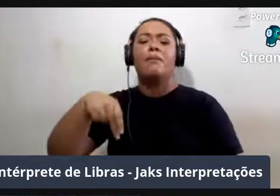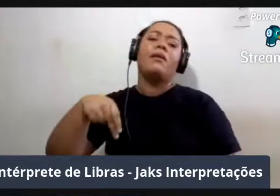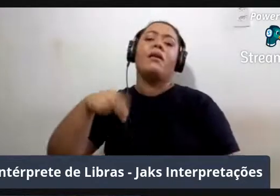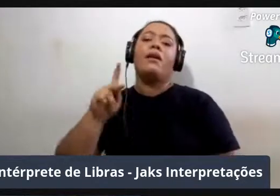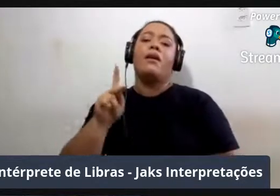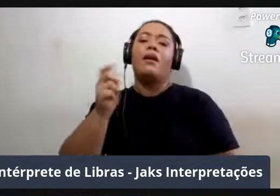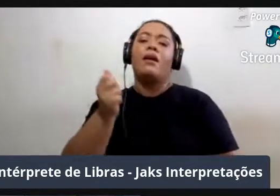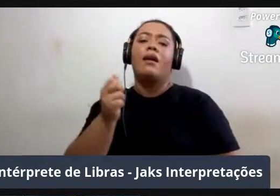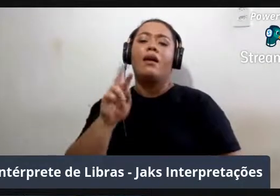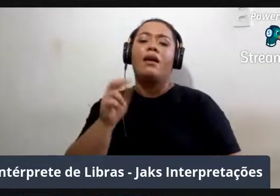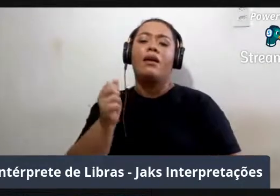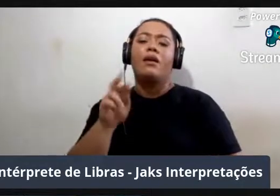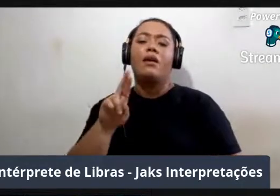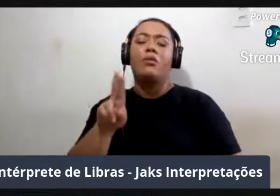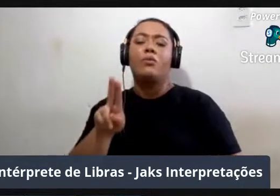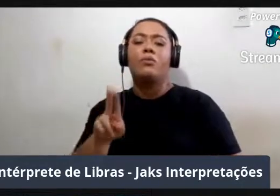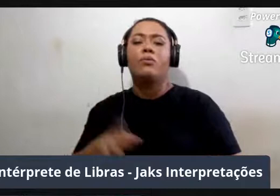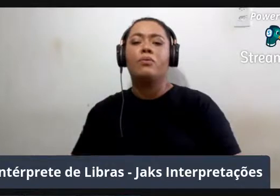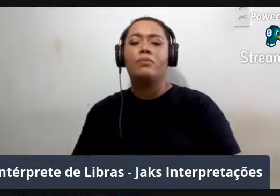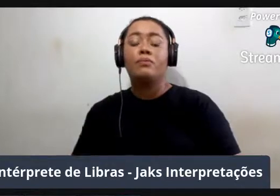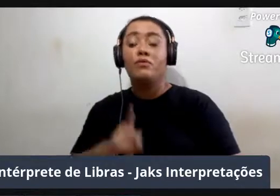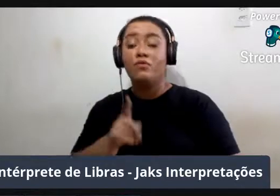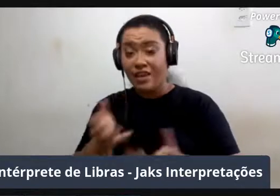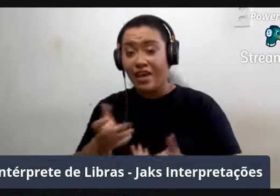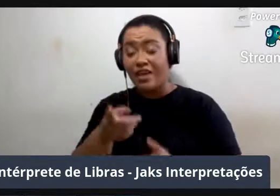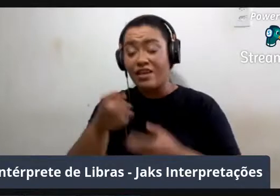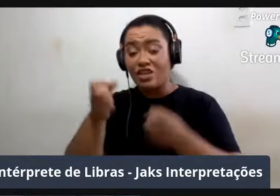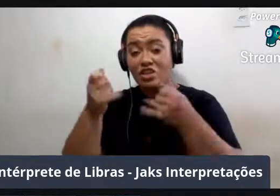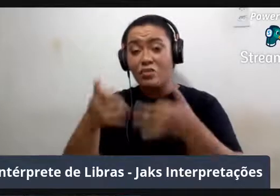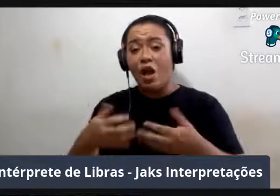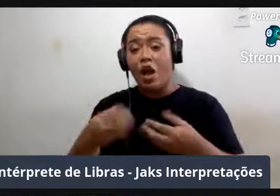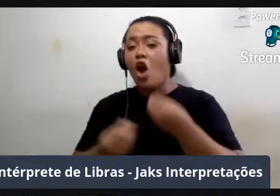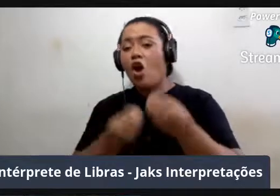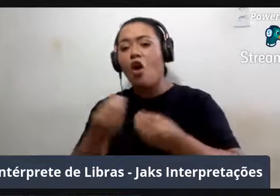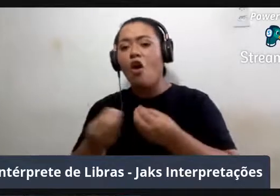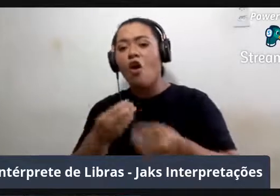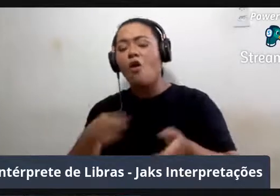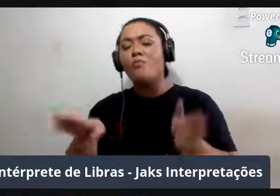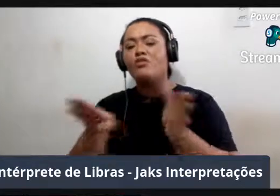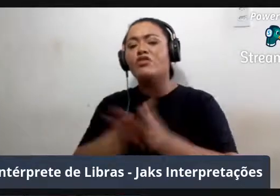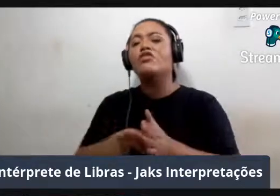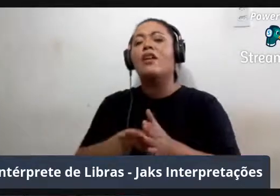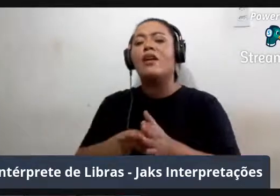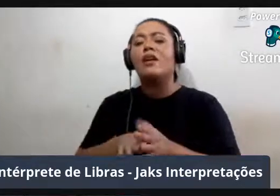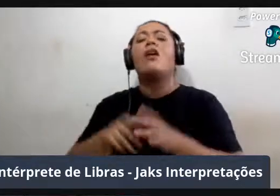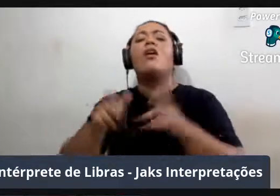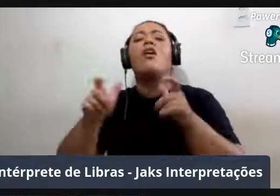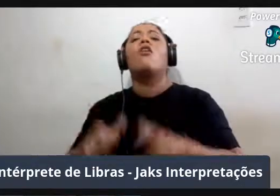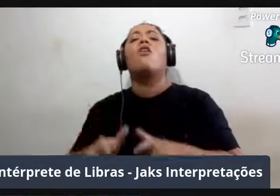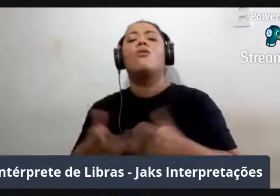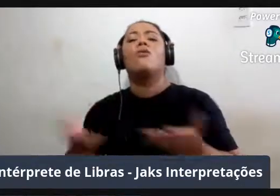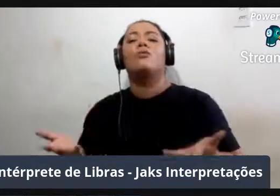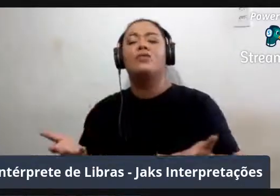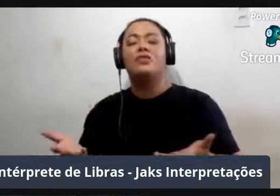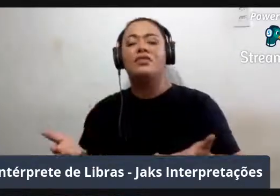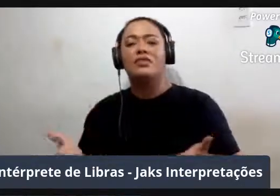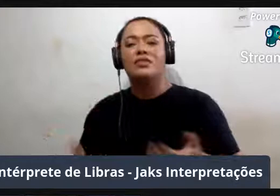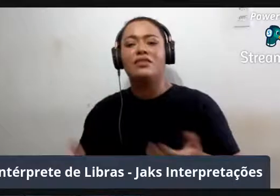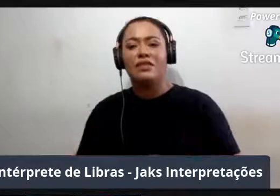tu gostaria de explicar como é que faz para chegar em Pancararu, onde é Pancararu, onde é que Pancararu está no estado de